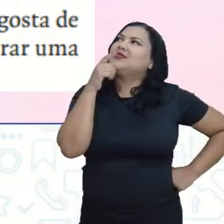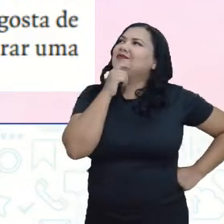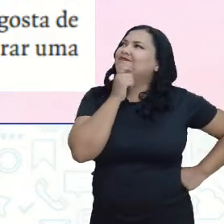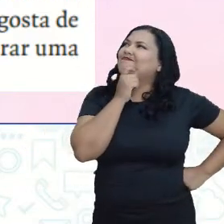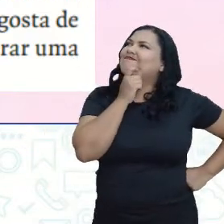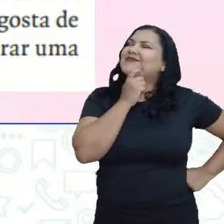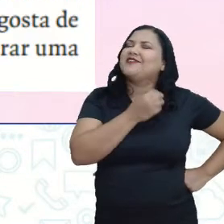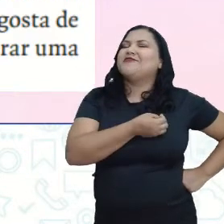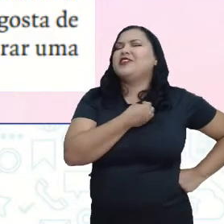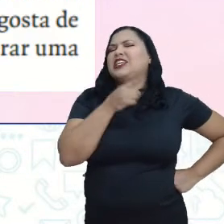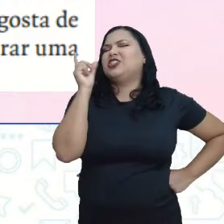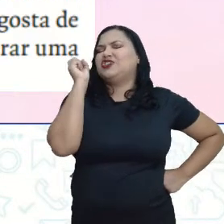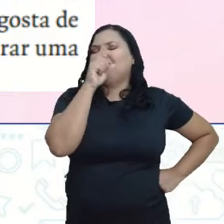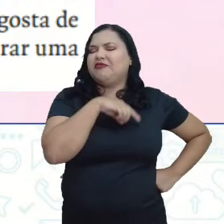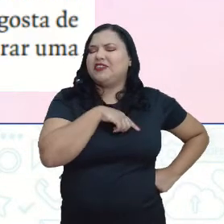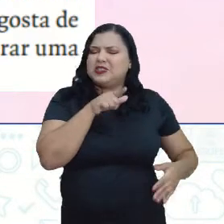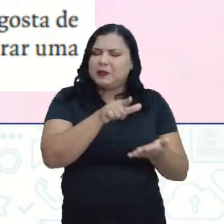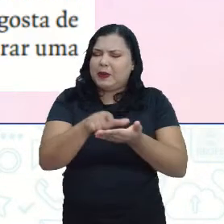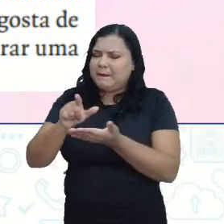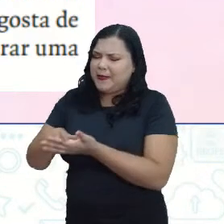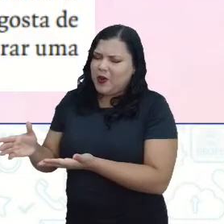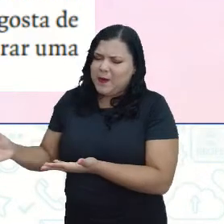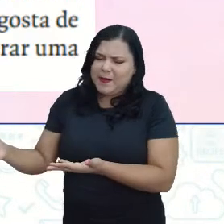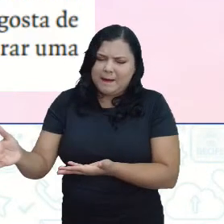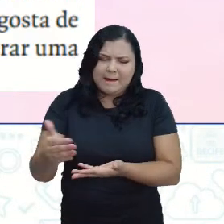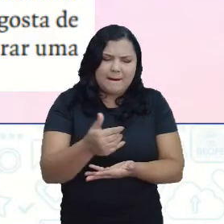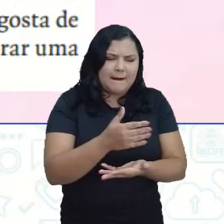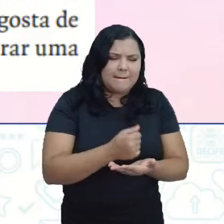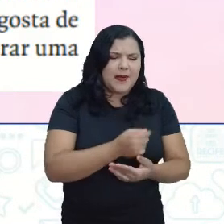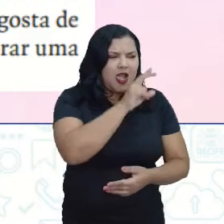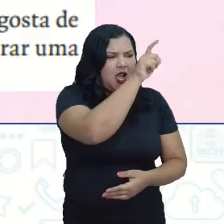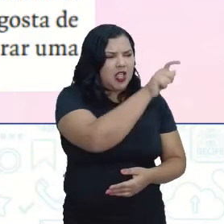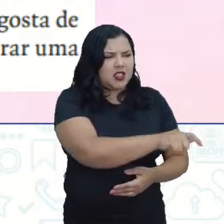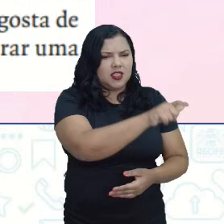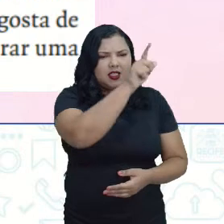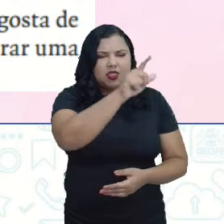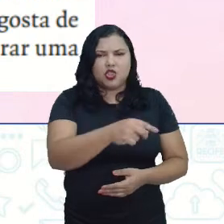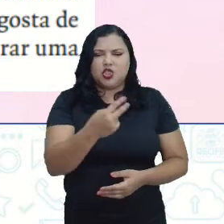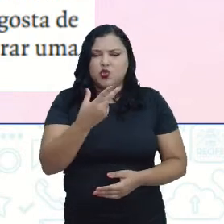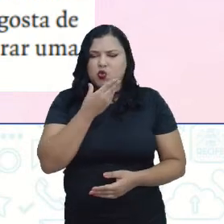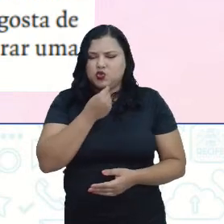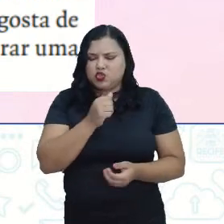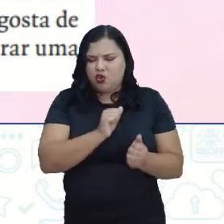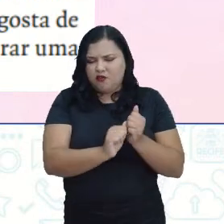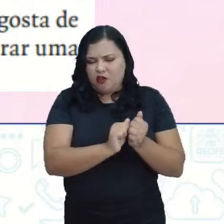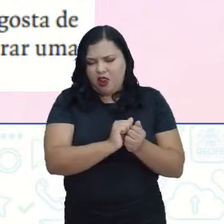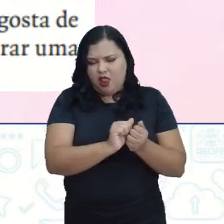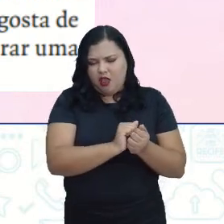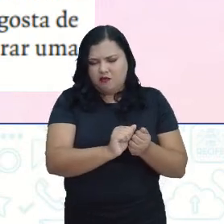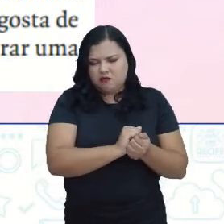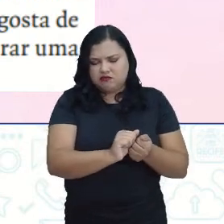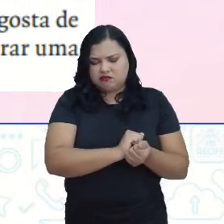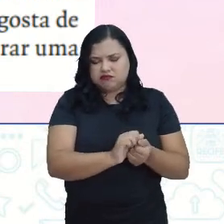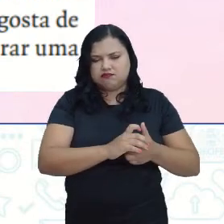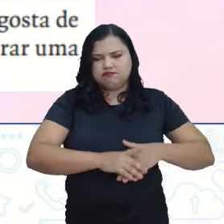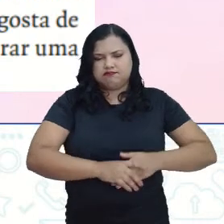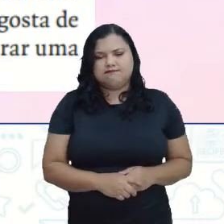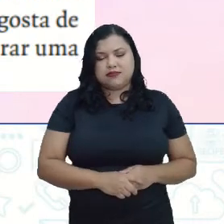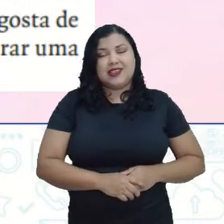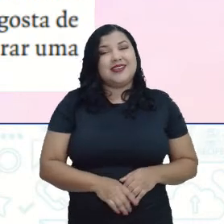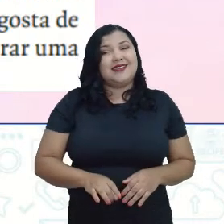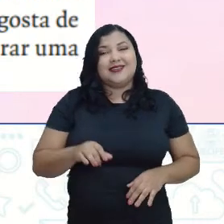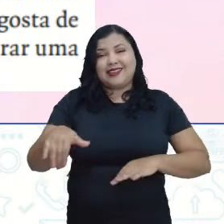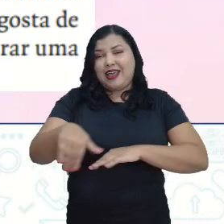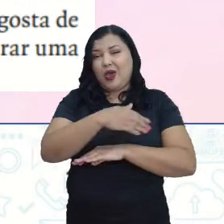que eu levo. Cato papel, lavo roupa para 2 jovens, permaneço na rua o dia todo. Estou sempre em falta.